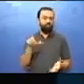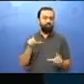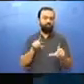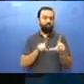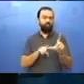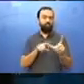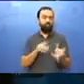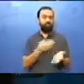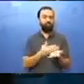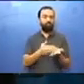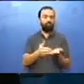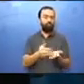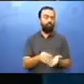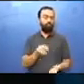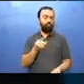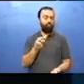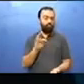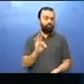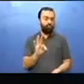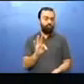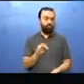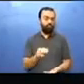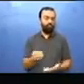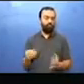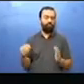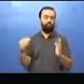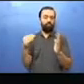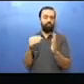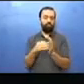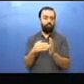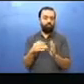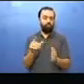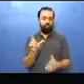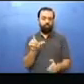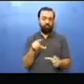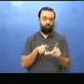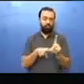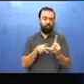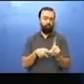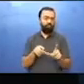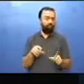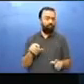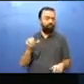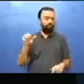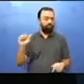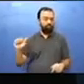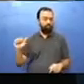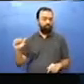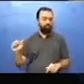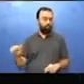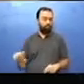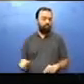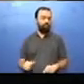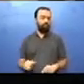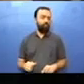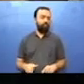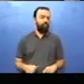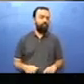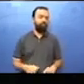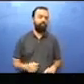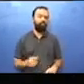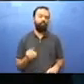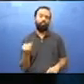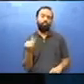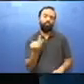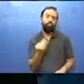palavra. T. E qual é a letra final desta palavra? A. Muito bem. Vamos contar agora quantas vezes a